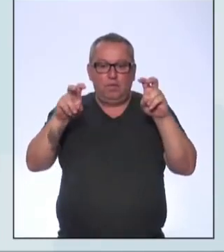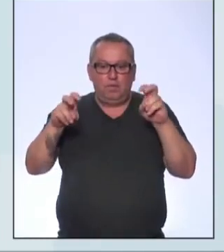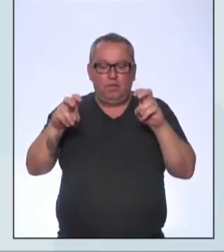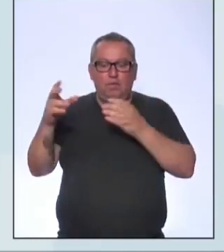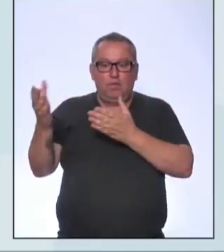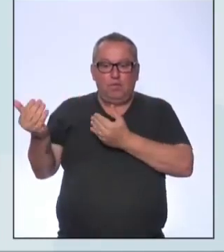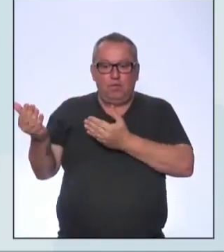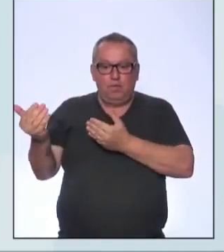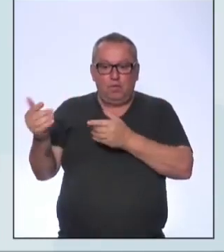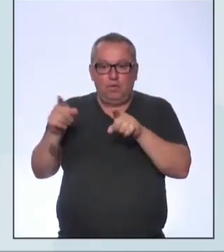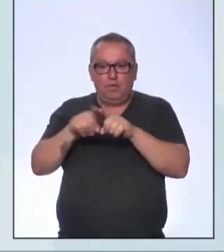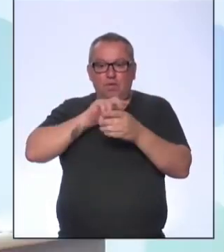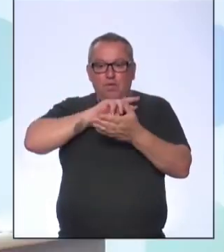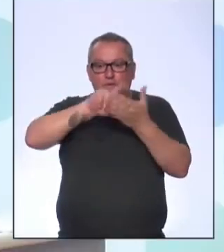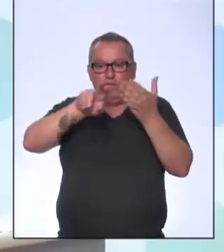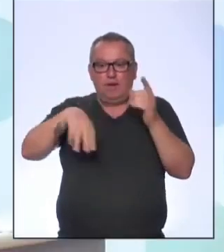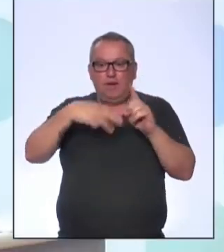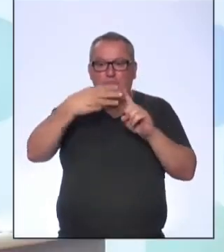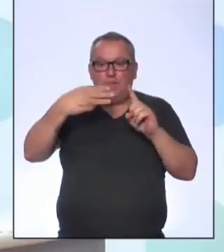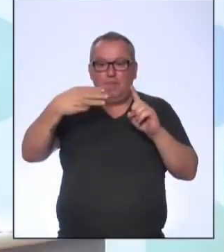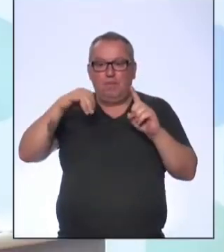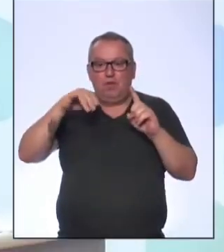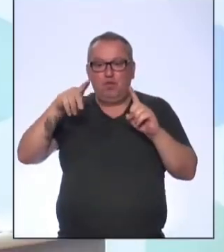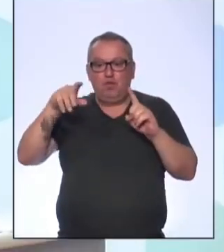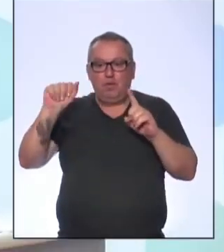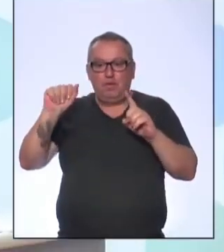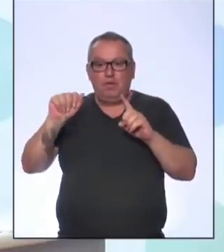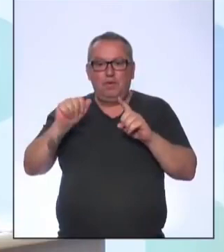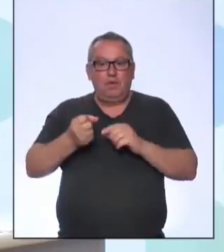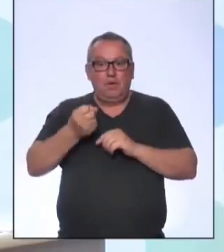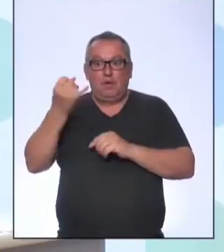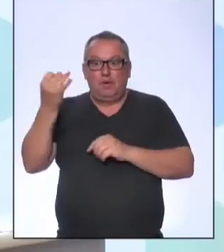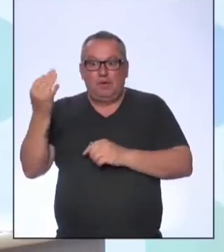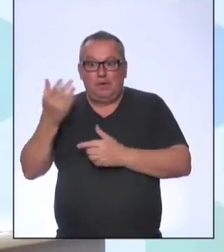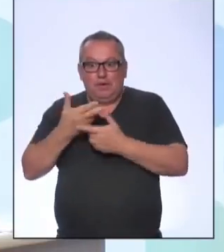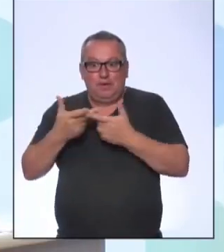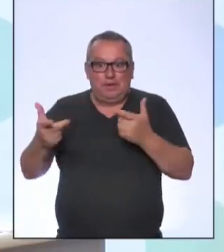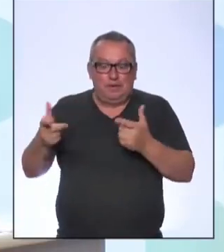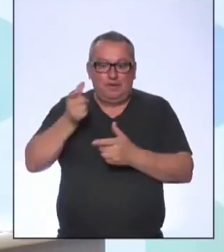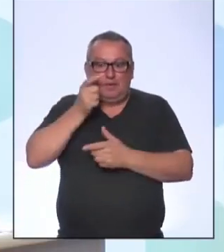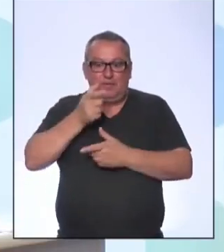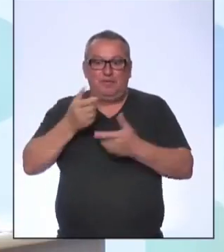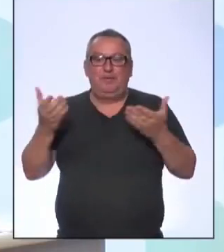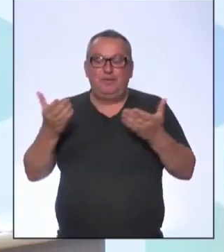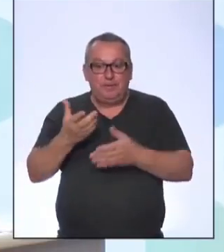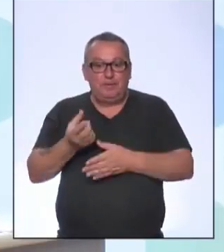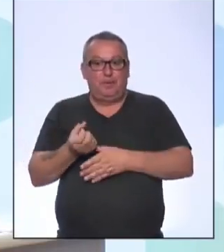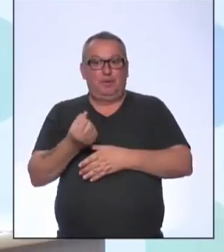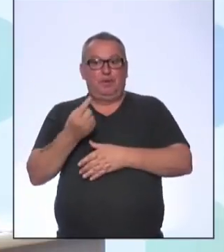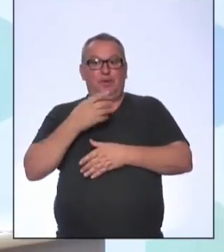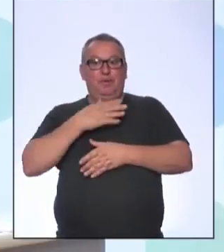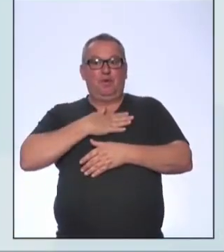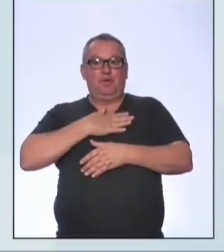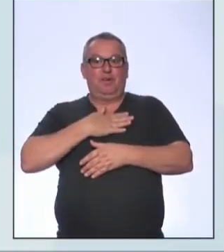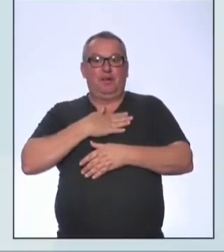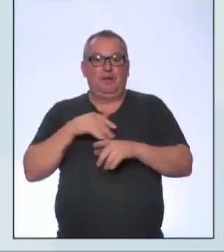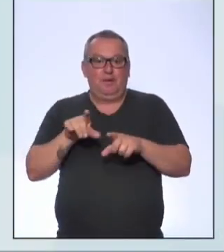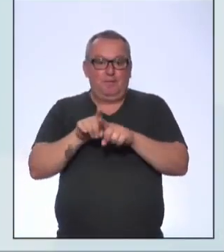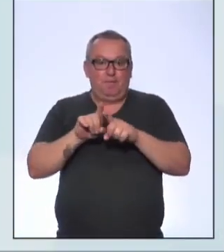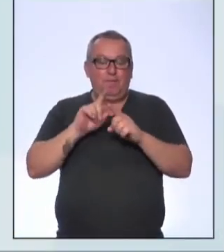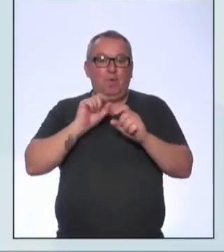culturas juvenis em várias mídias. Nossa, quanta coisa interessante vamos mobilizar hoje, né? Então, objetivos da aula,